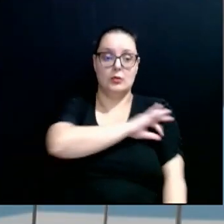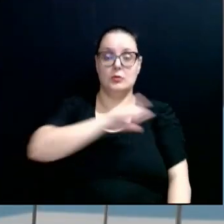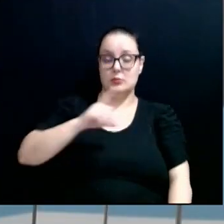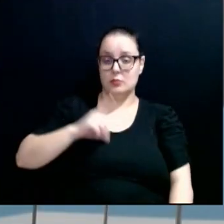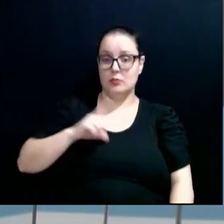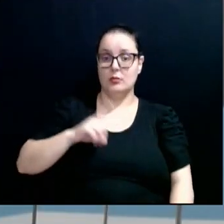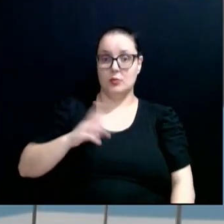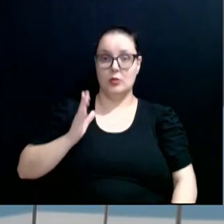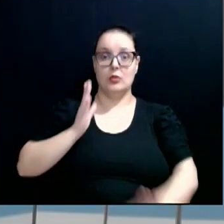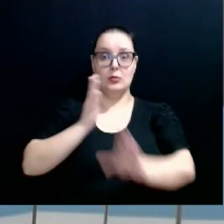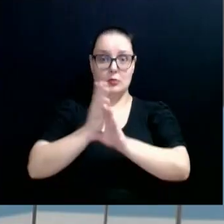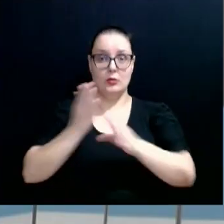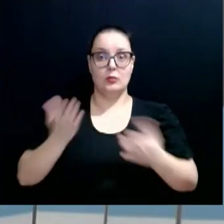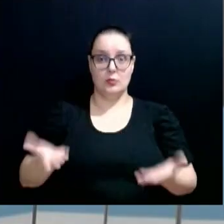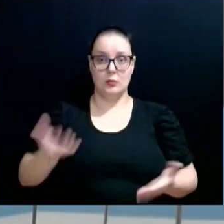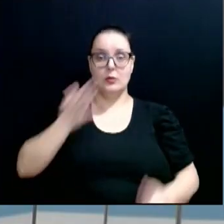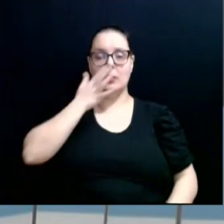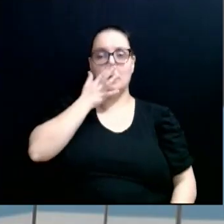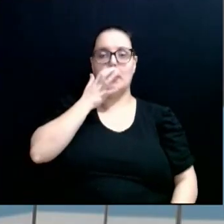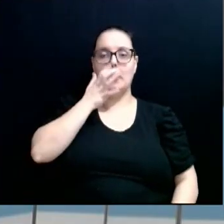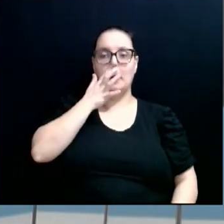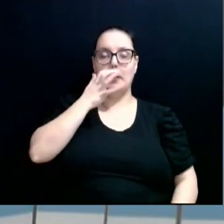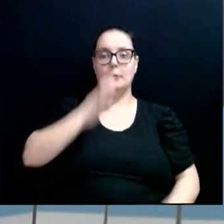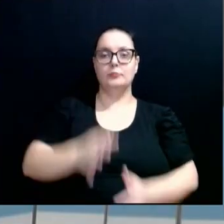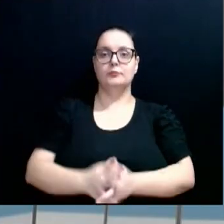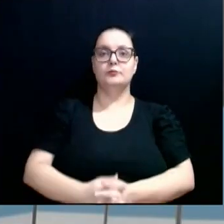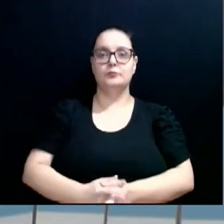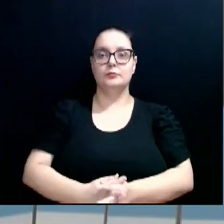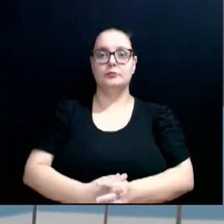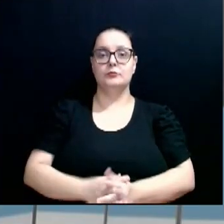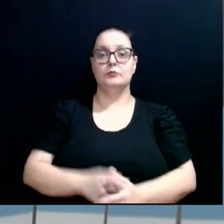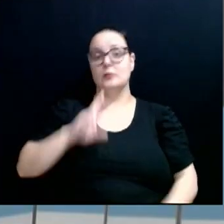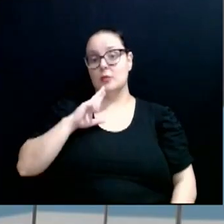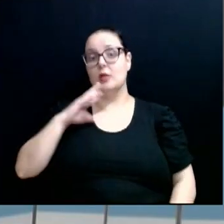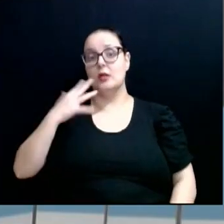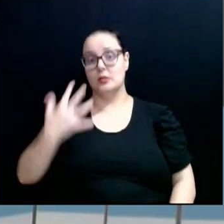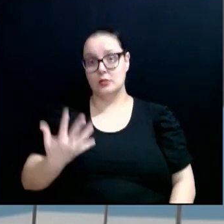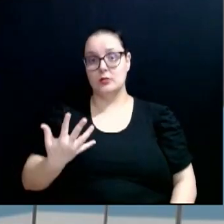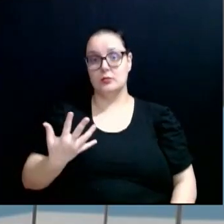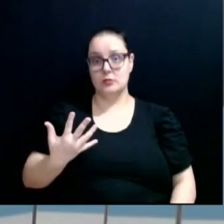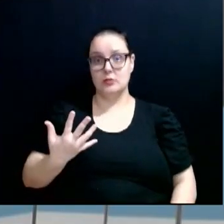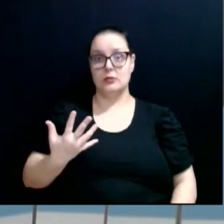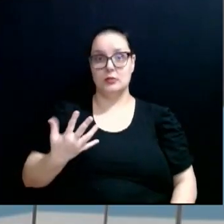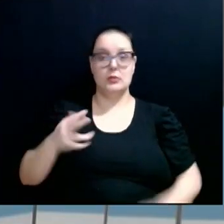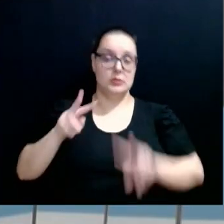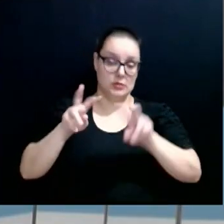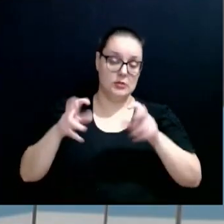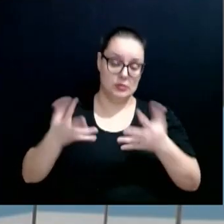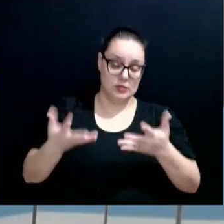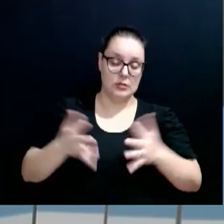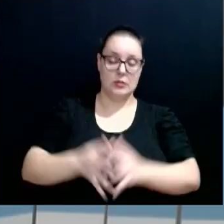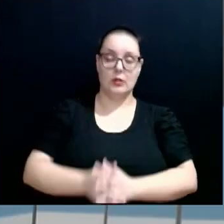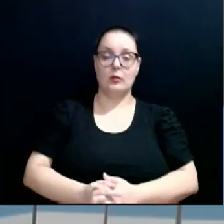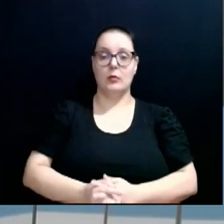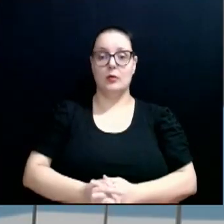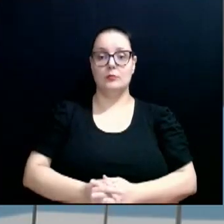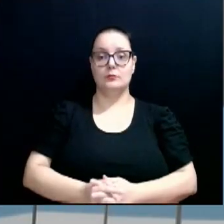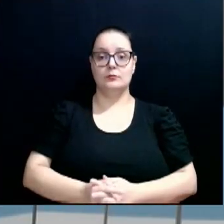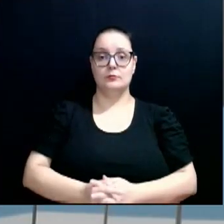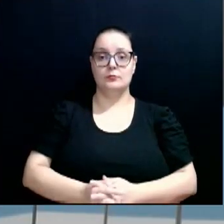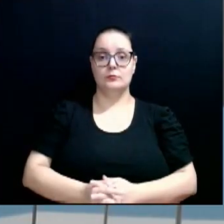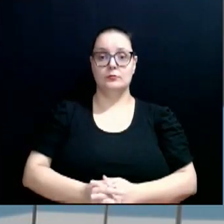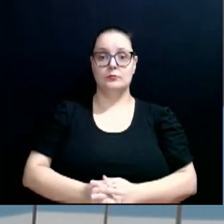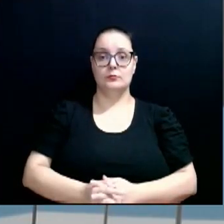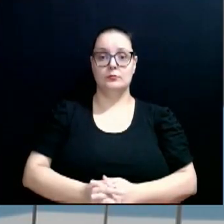encontrado para solucionar esse tema, e contratamos